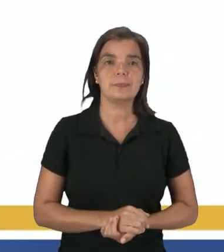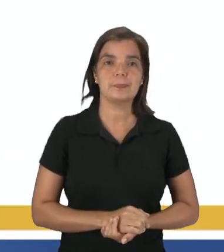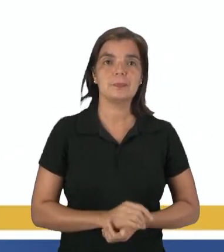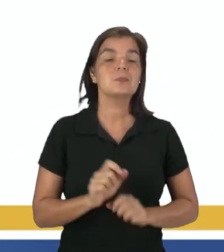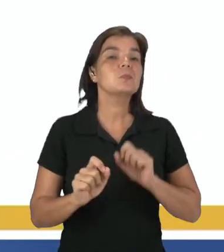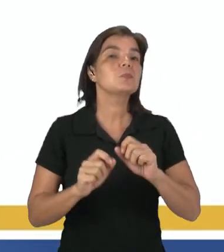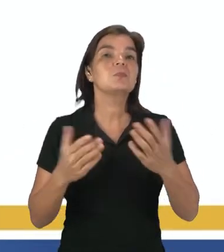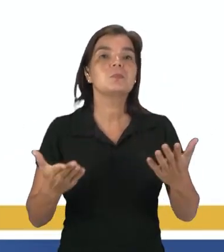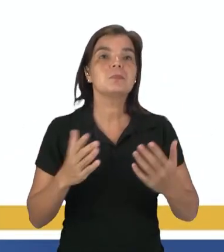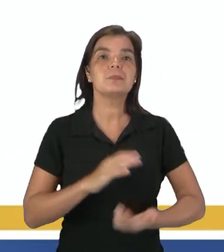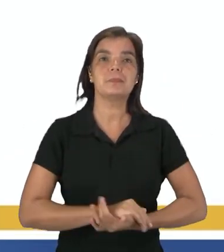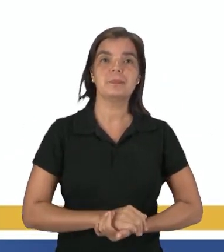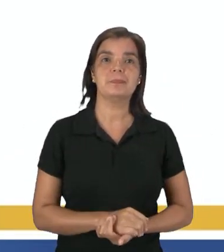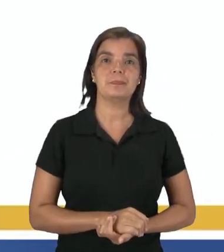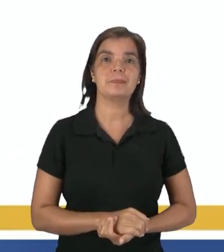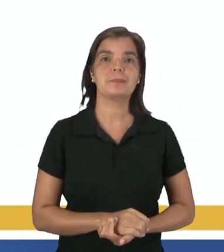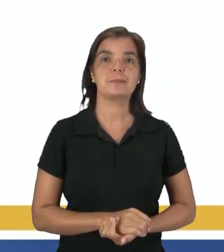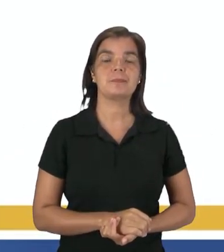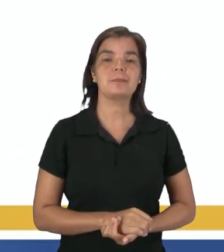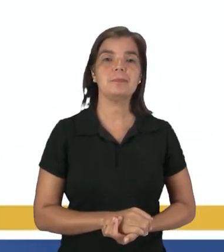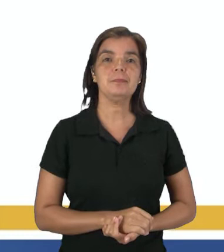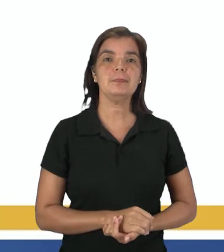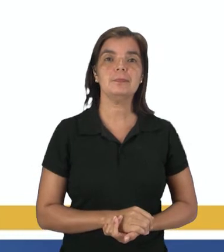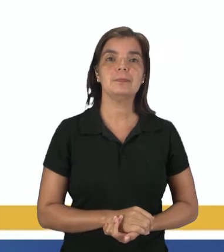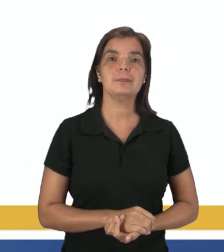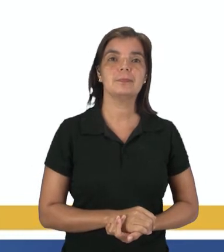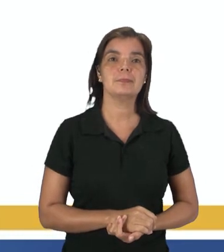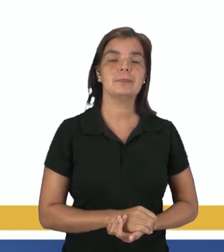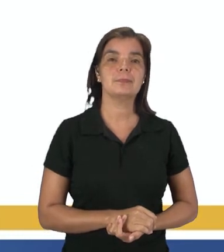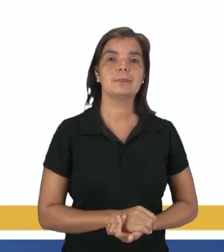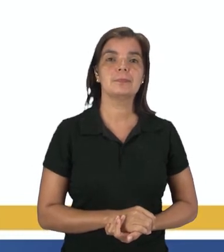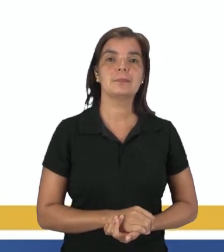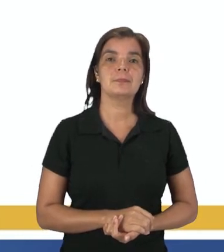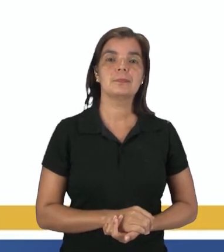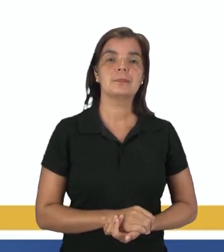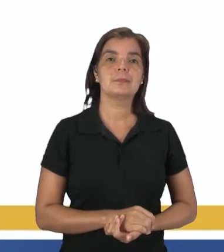que são eles, na verdade? E aí?